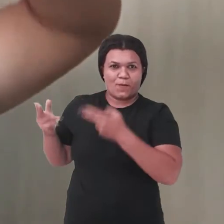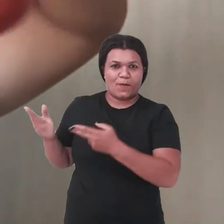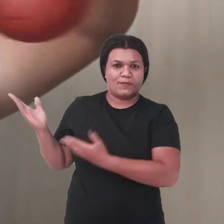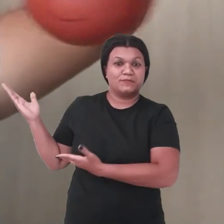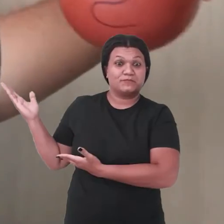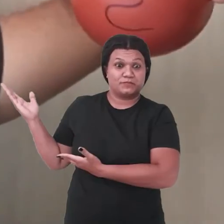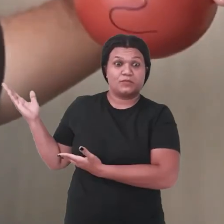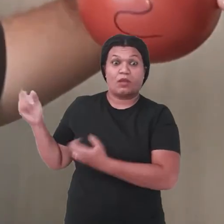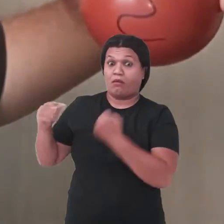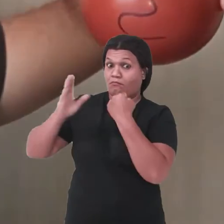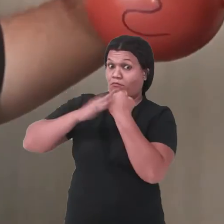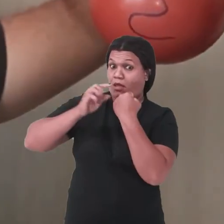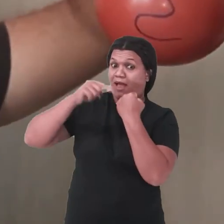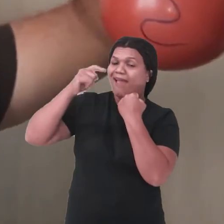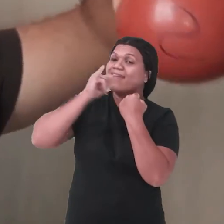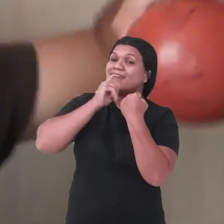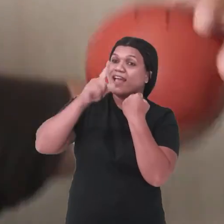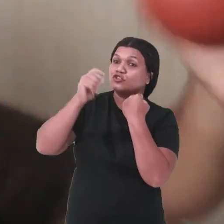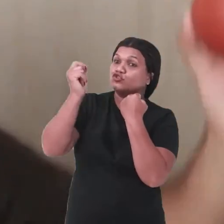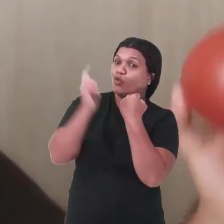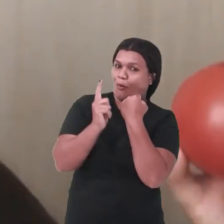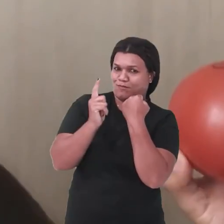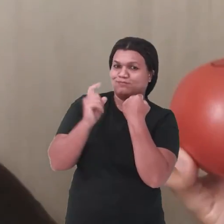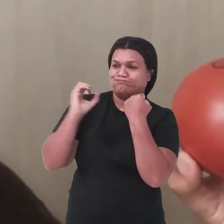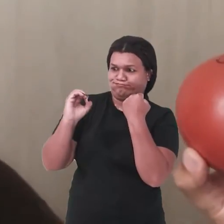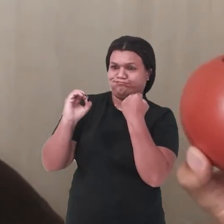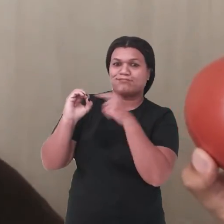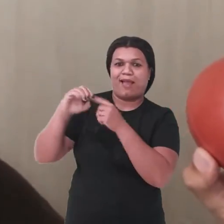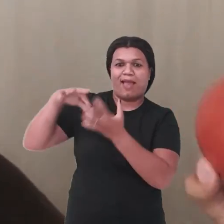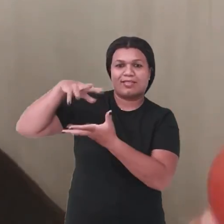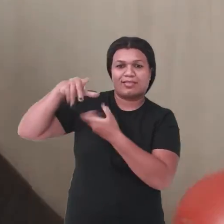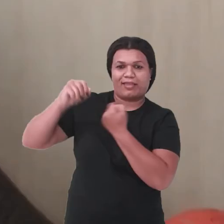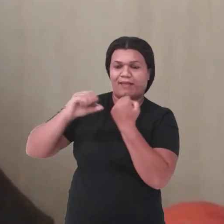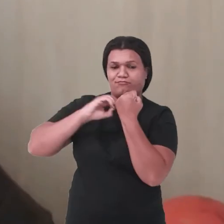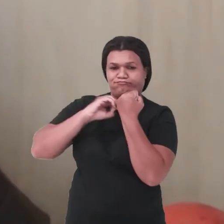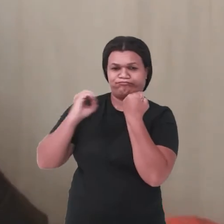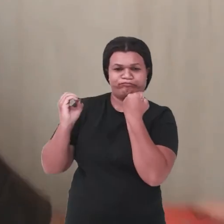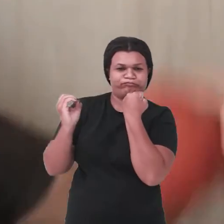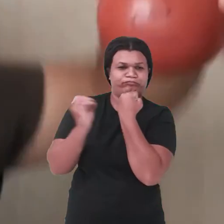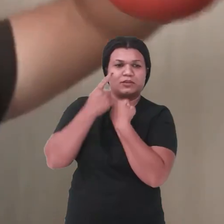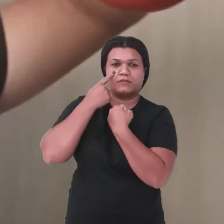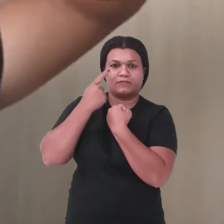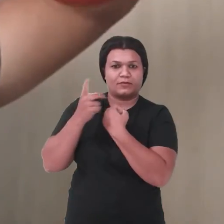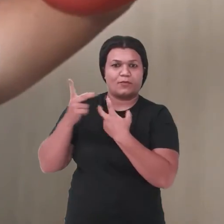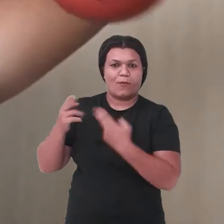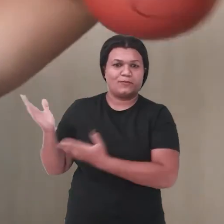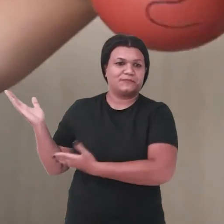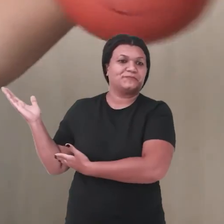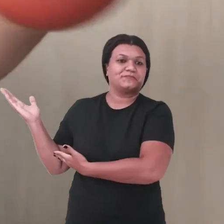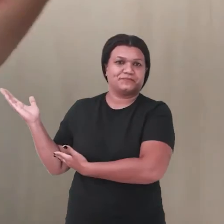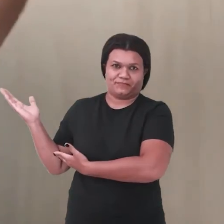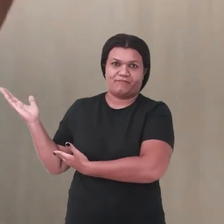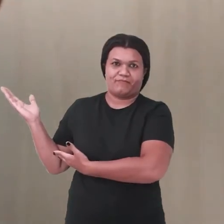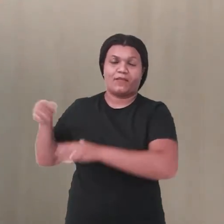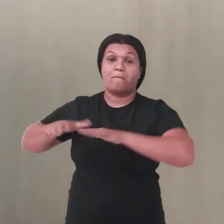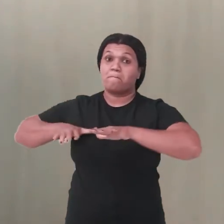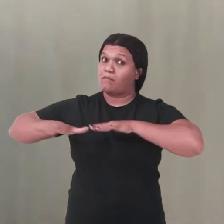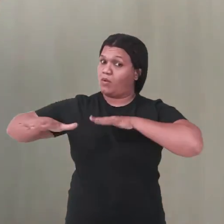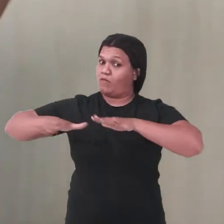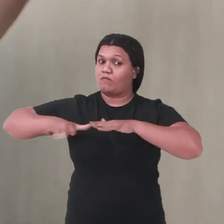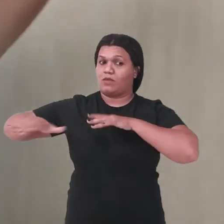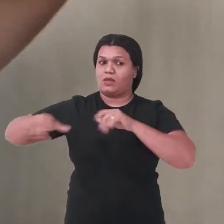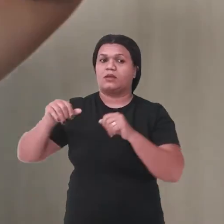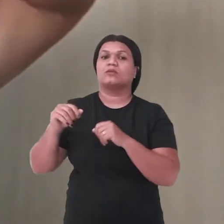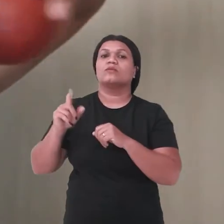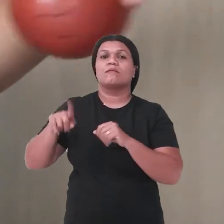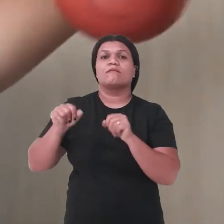do Sol. Ó, Sol aqui, suponhamos, né? Estamos supondo que minha mão é o Sol e o nosso planetinha, o